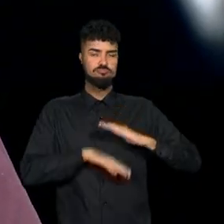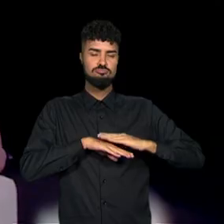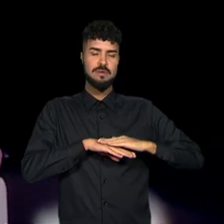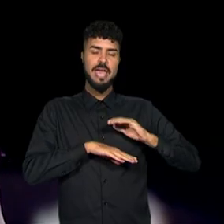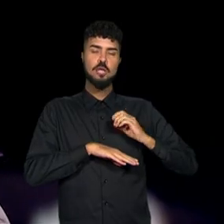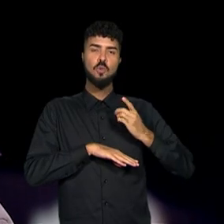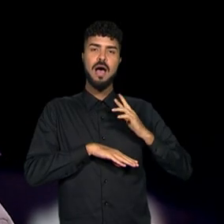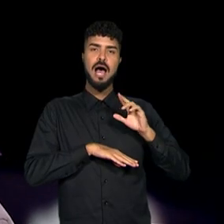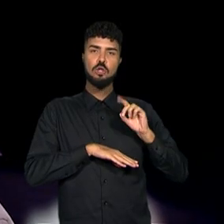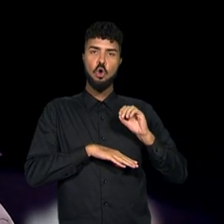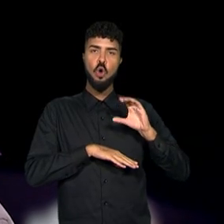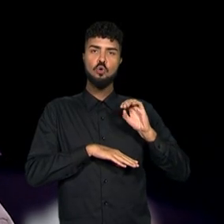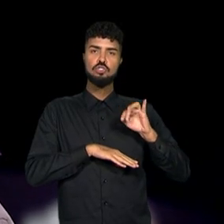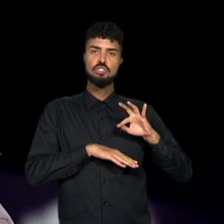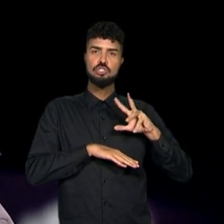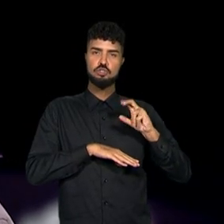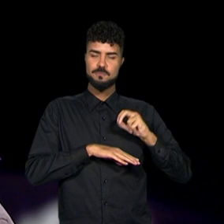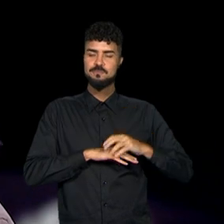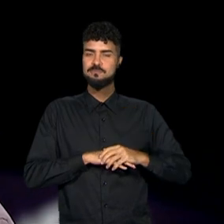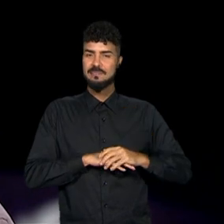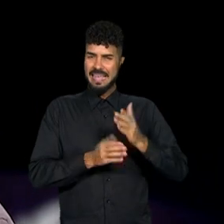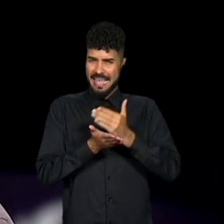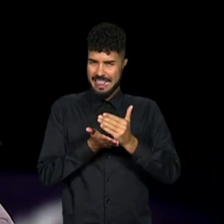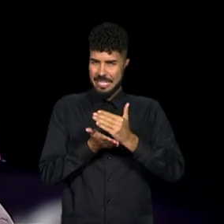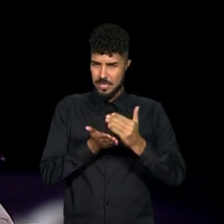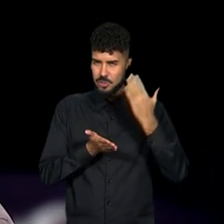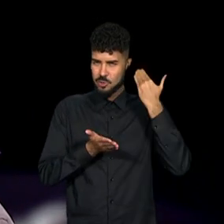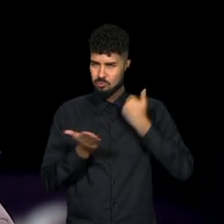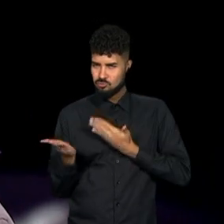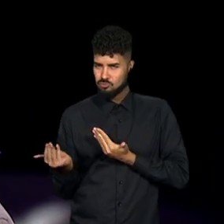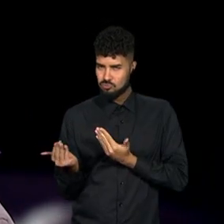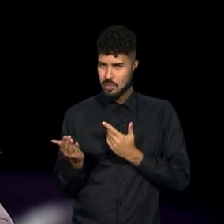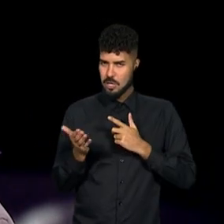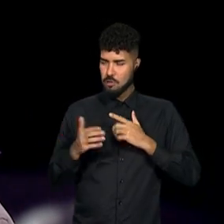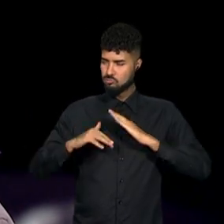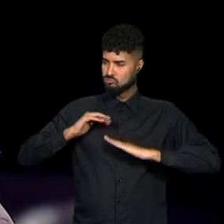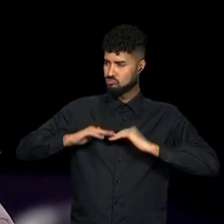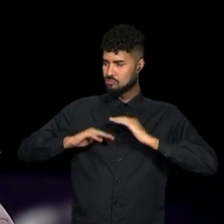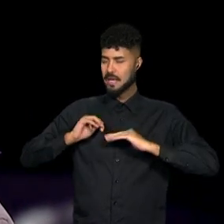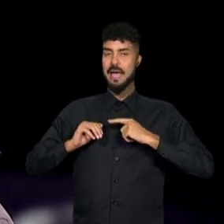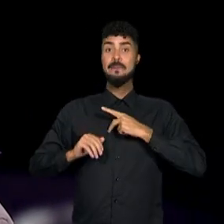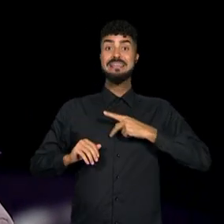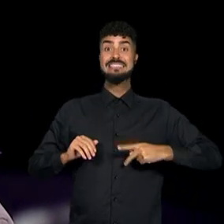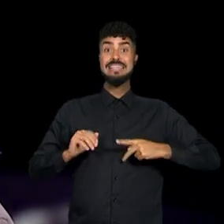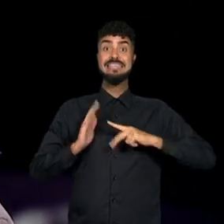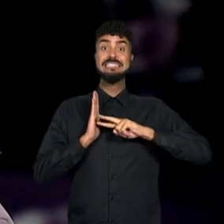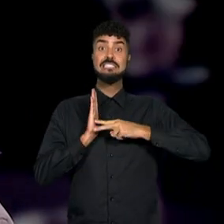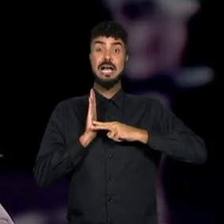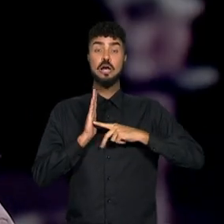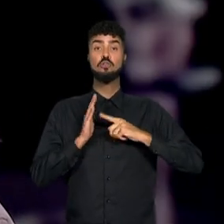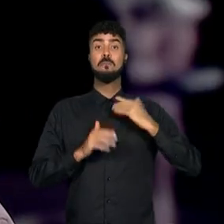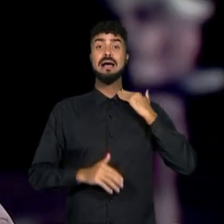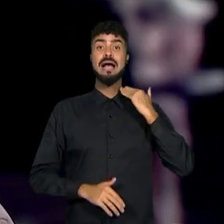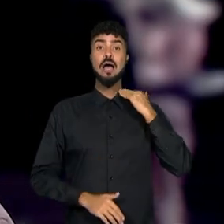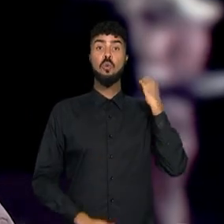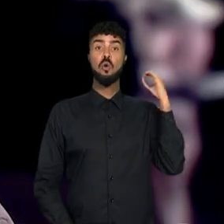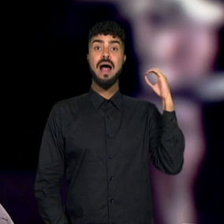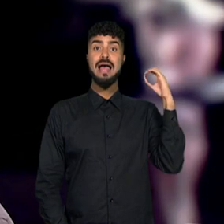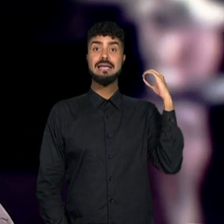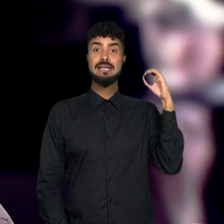Coutinho. No início da carreira, Olívio Dutra foi presidente do Sindicato dos Bancários de Porto Alegre.